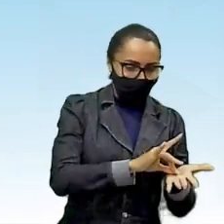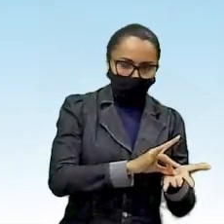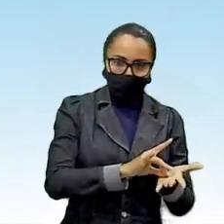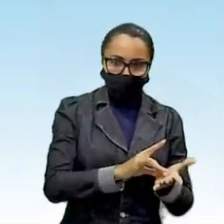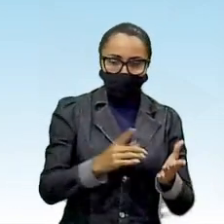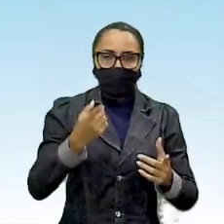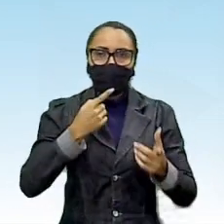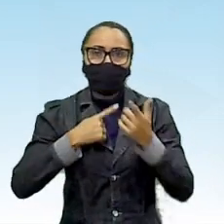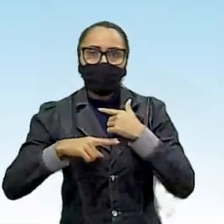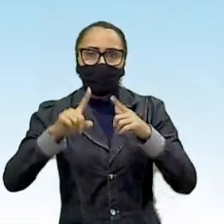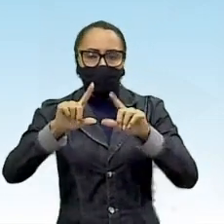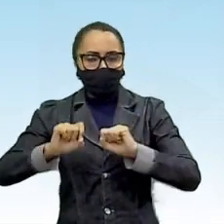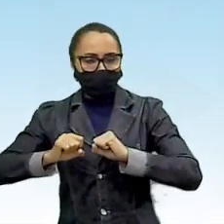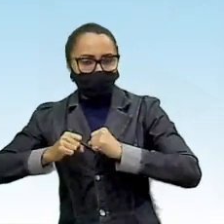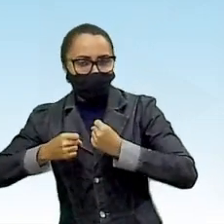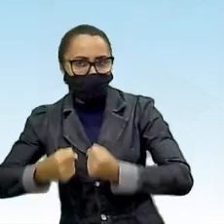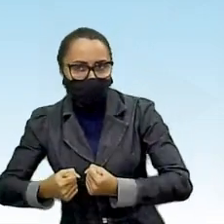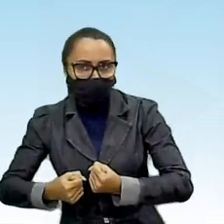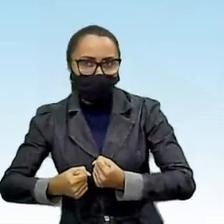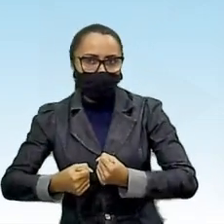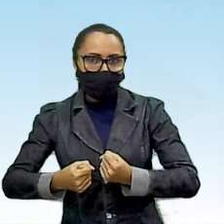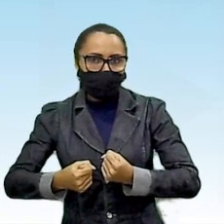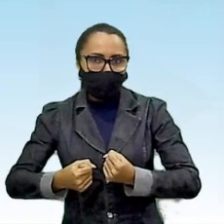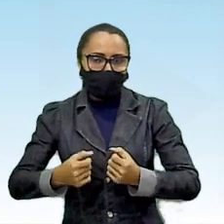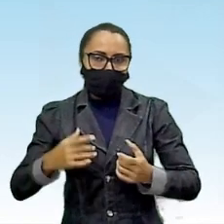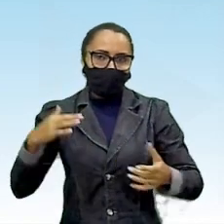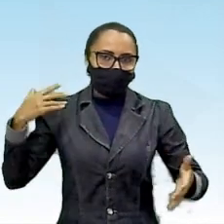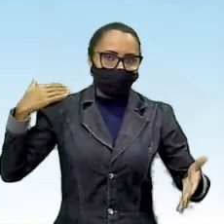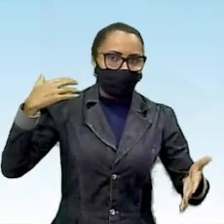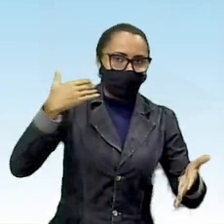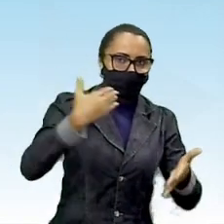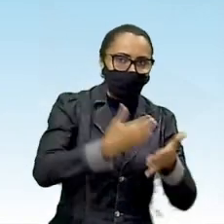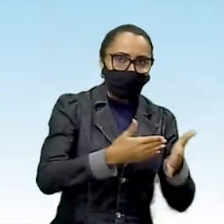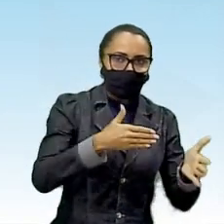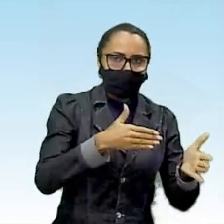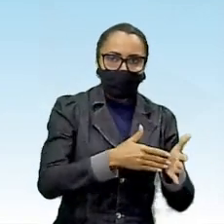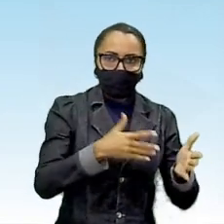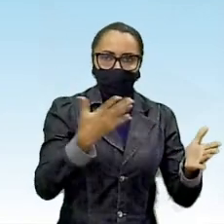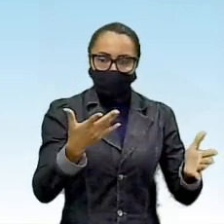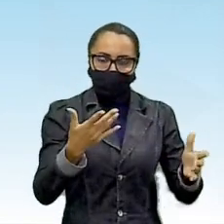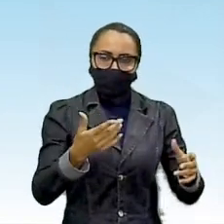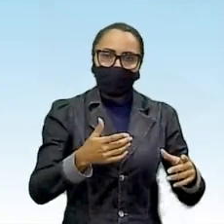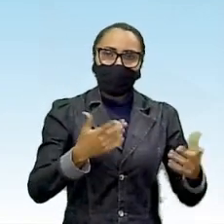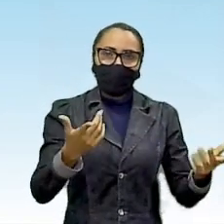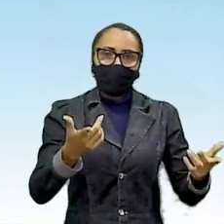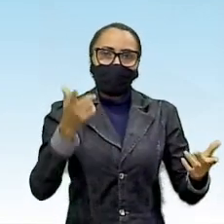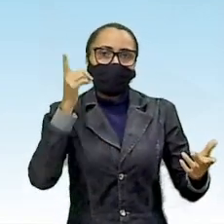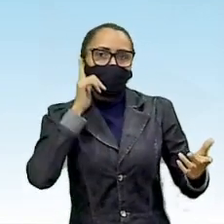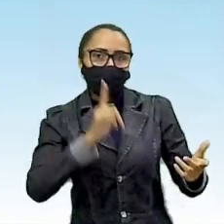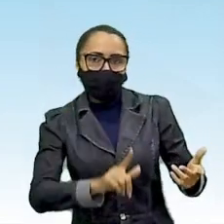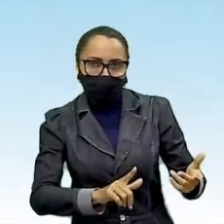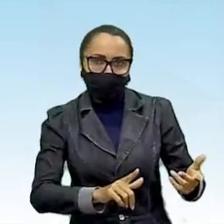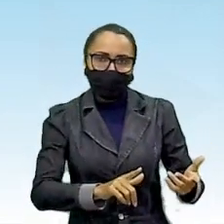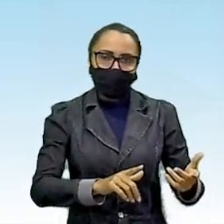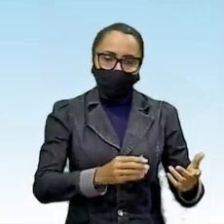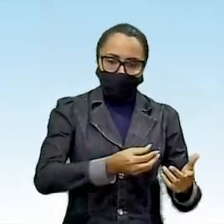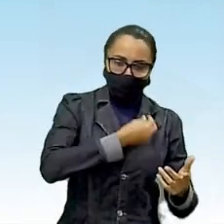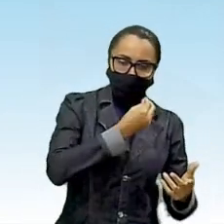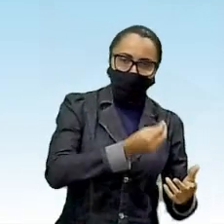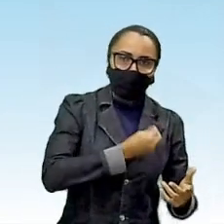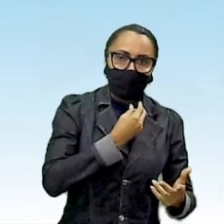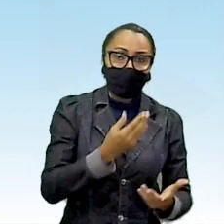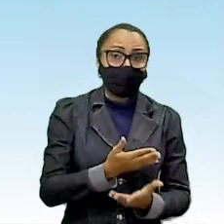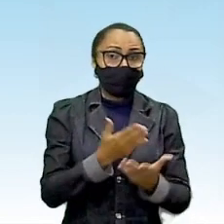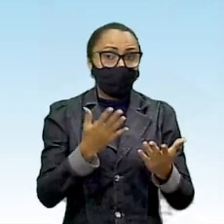que vocês se esforcem, né, até vocês conseguirem os sonhos, a concretização dos sonhos de vocês. E não sei se